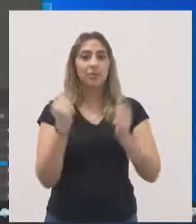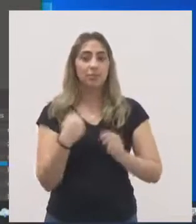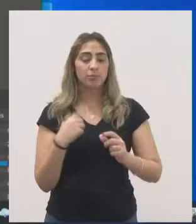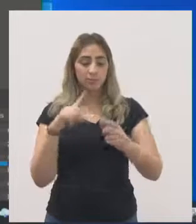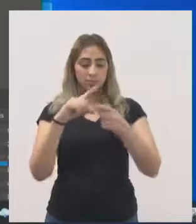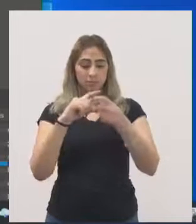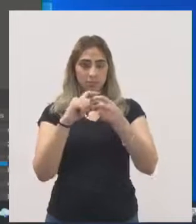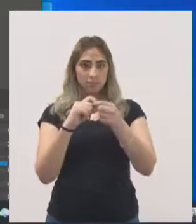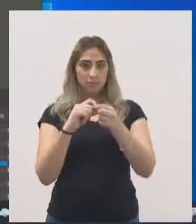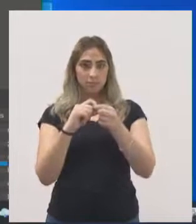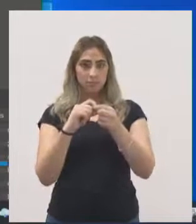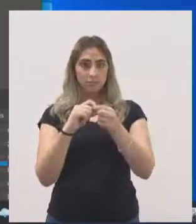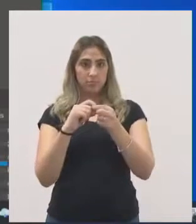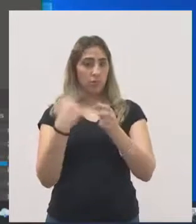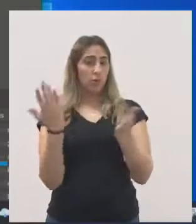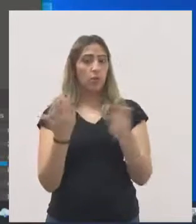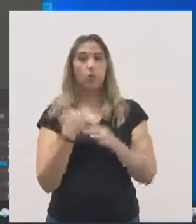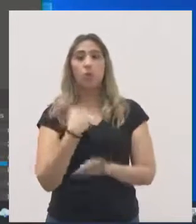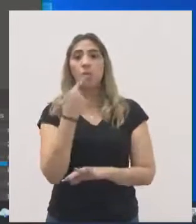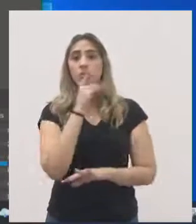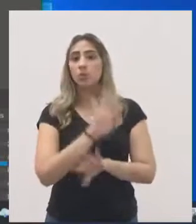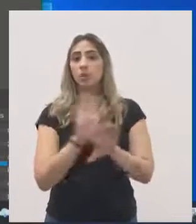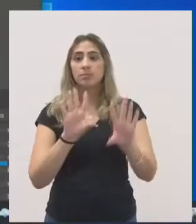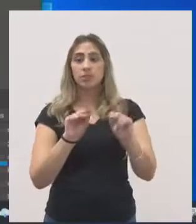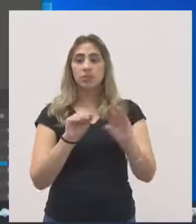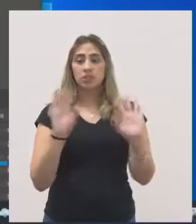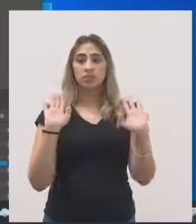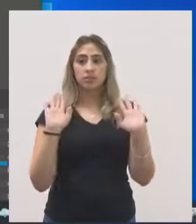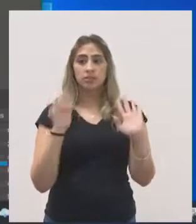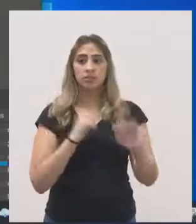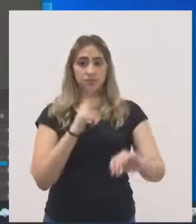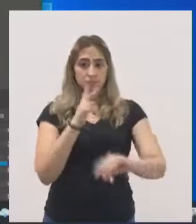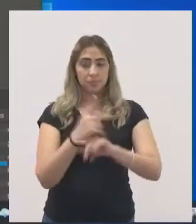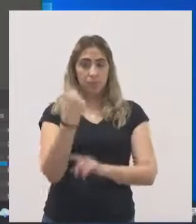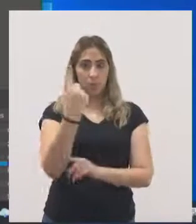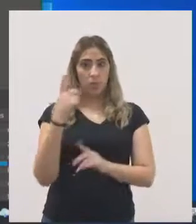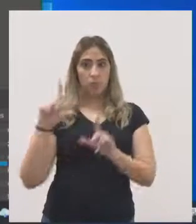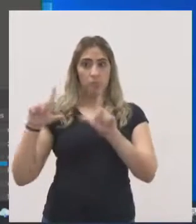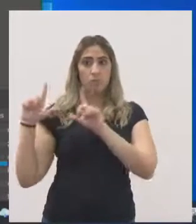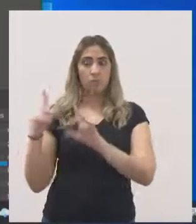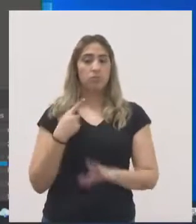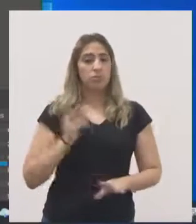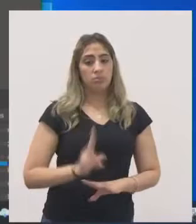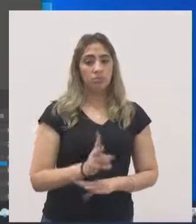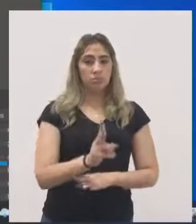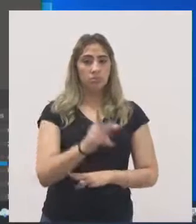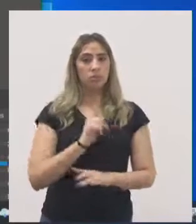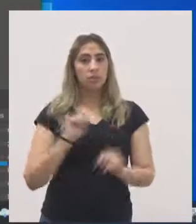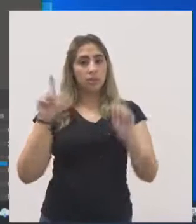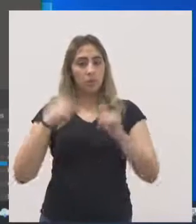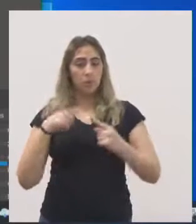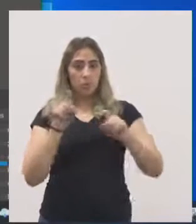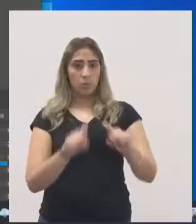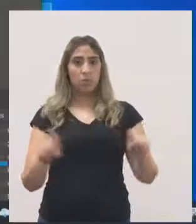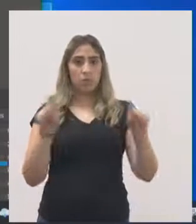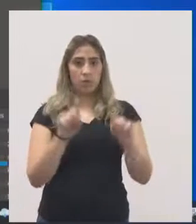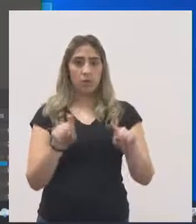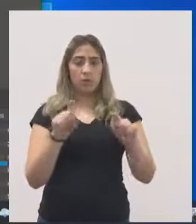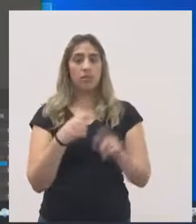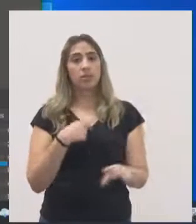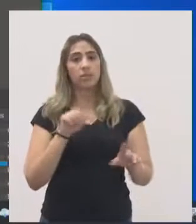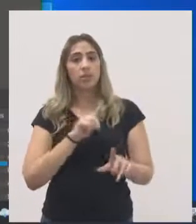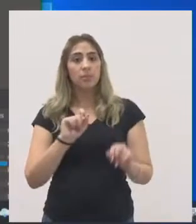e travar. Agora eu não consigo mais mexer. E minha cena 1 tem a tela do meu computador e tem a